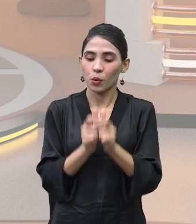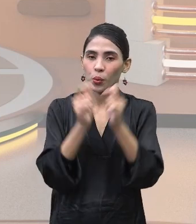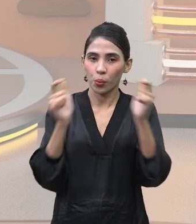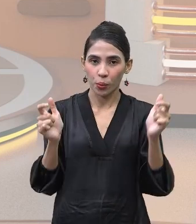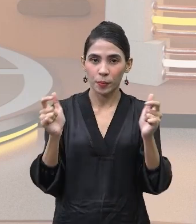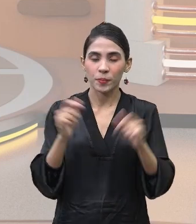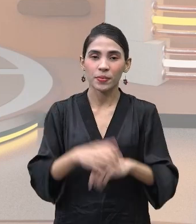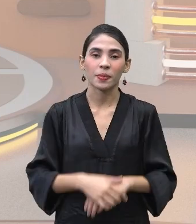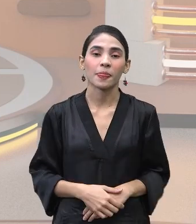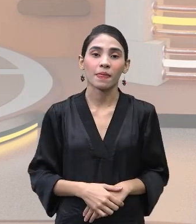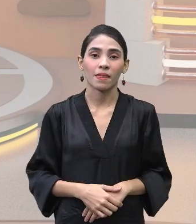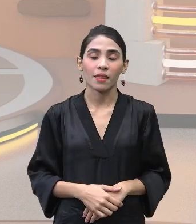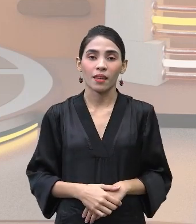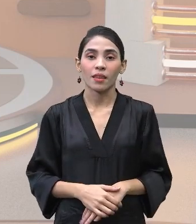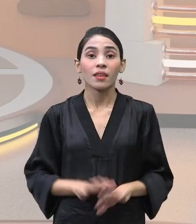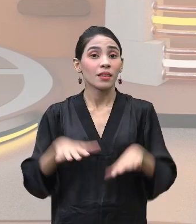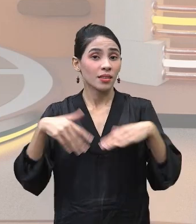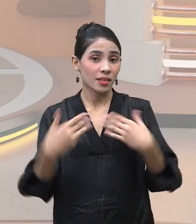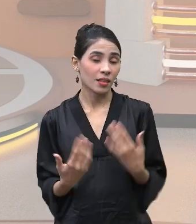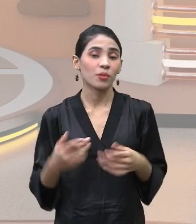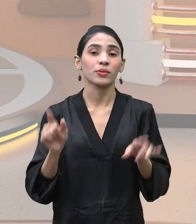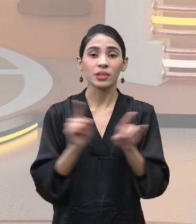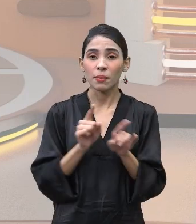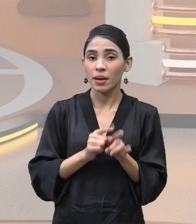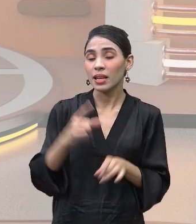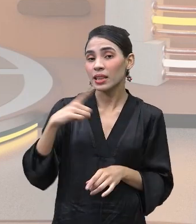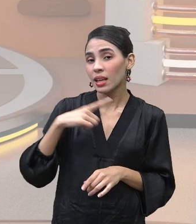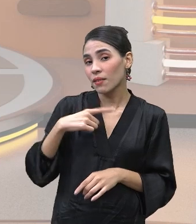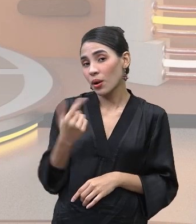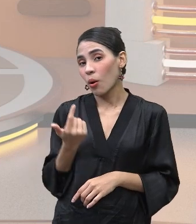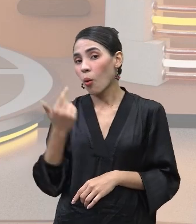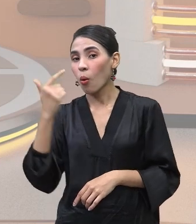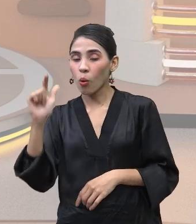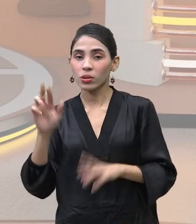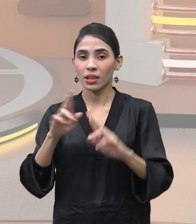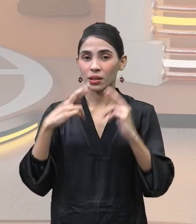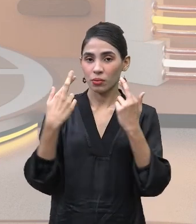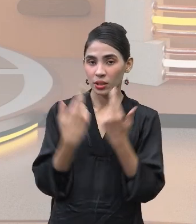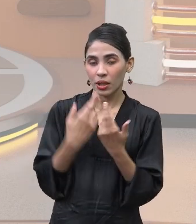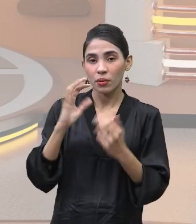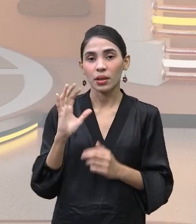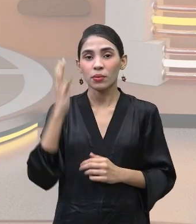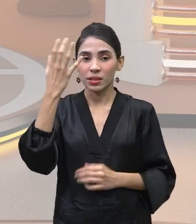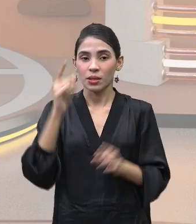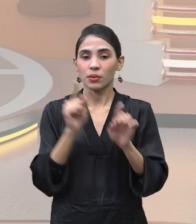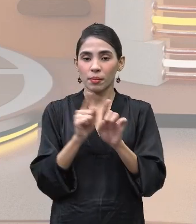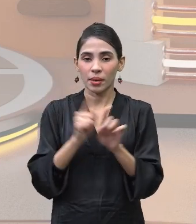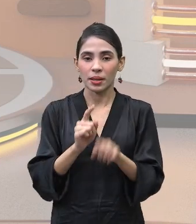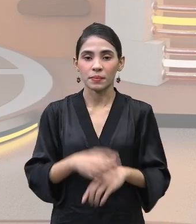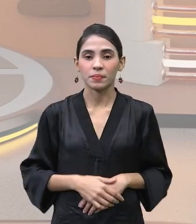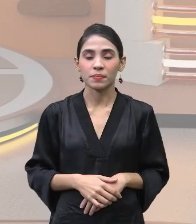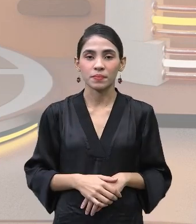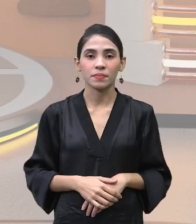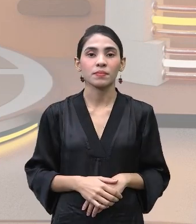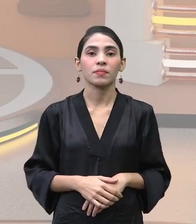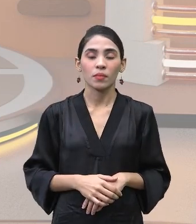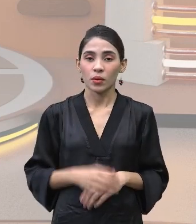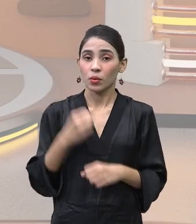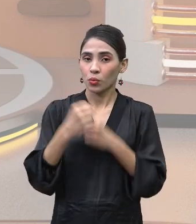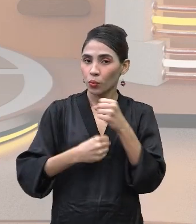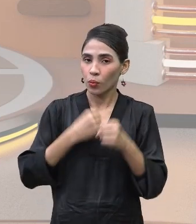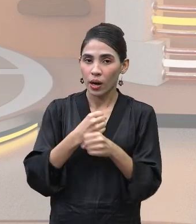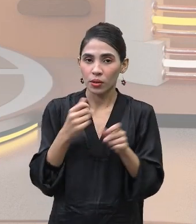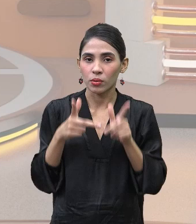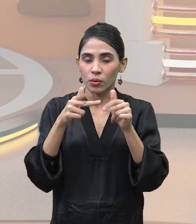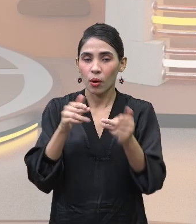crescimento. Então, nós tivemos também uma outra conferência que aconteceu, né, no mesmo ano em que